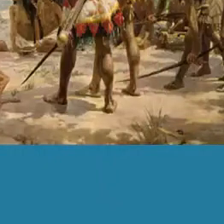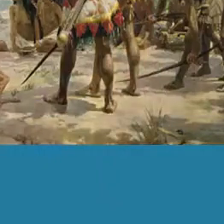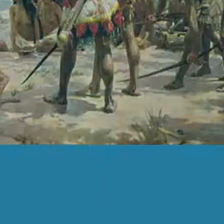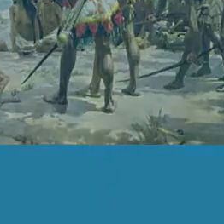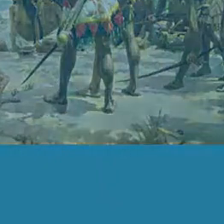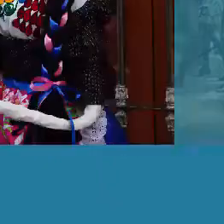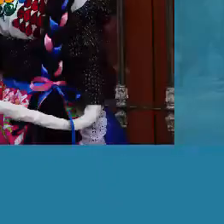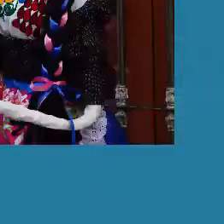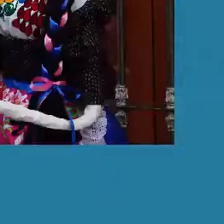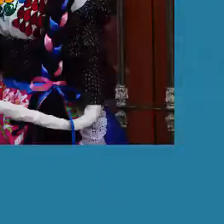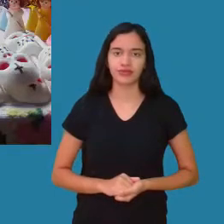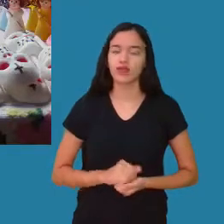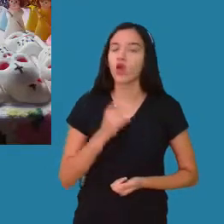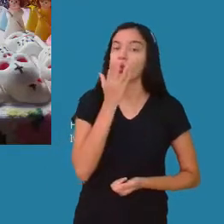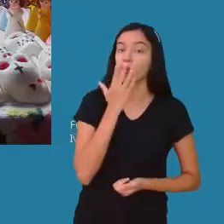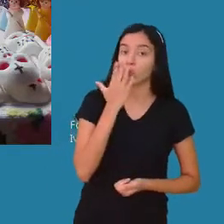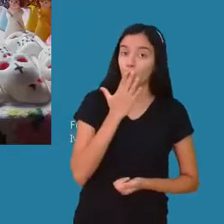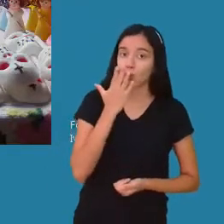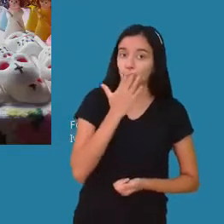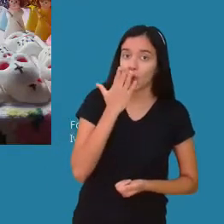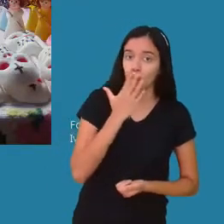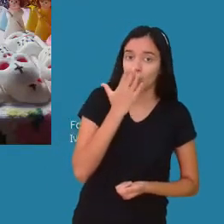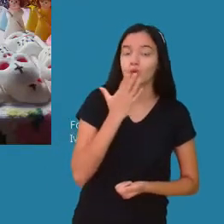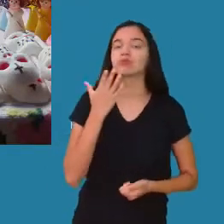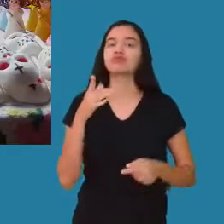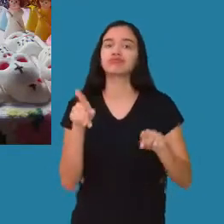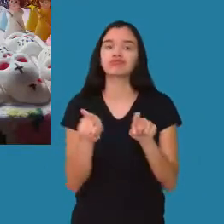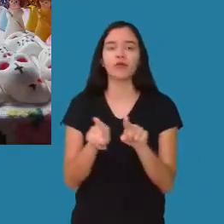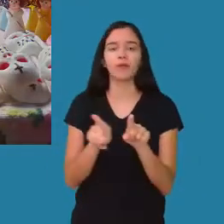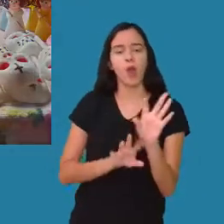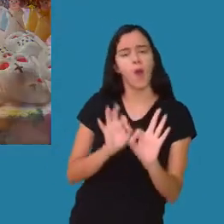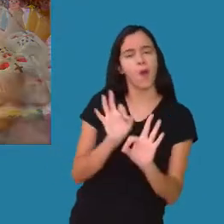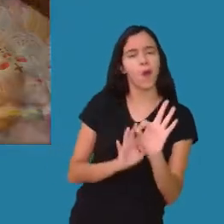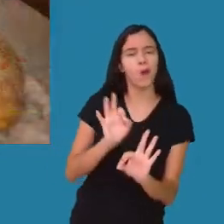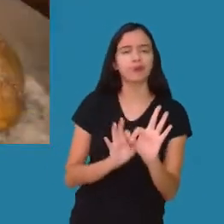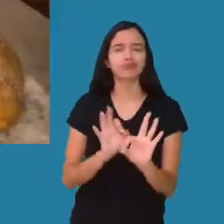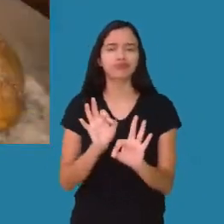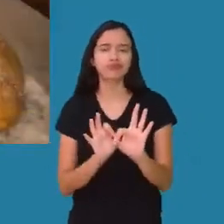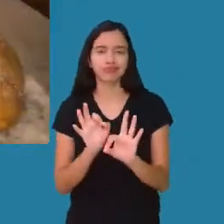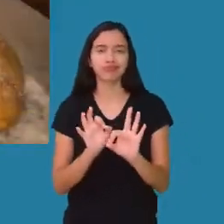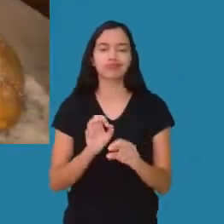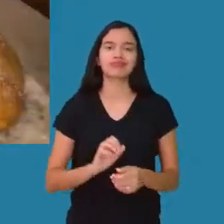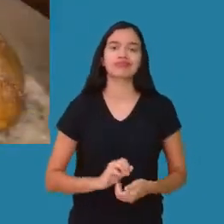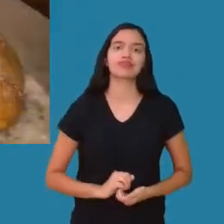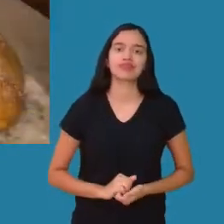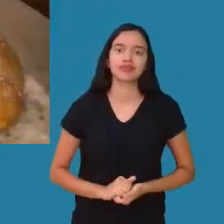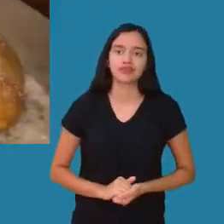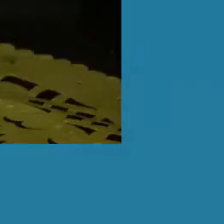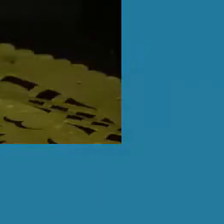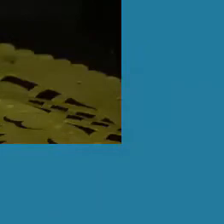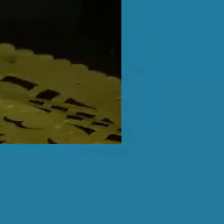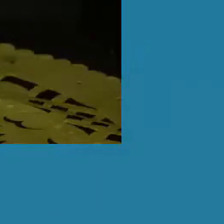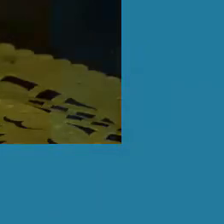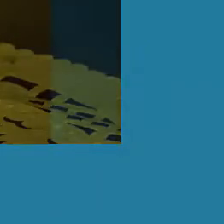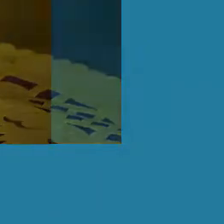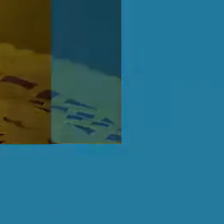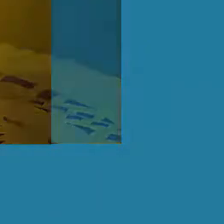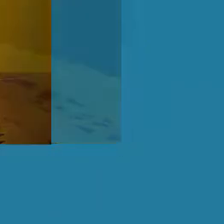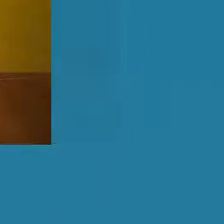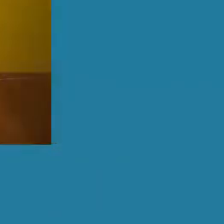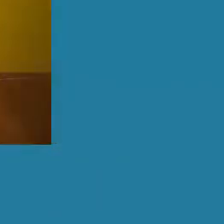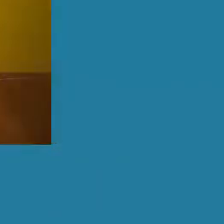meio da cidade, né? Aquela coisa toda. E é um filme de ação bem interessante, né? Assim, os